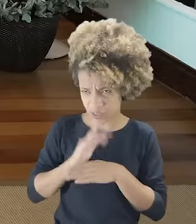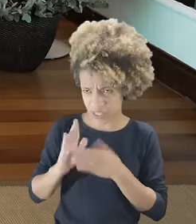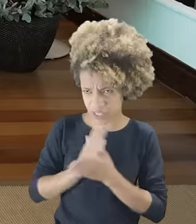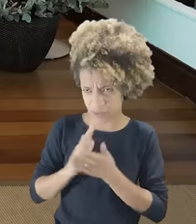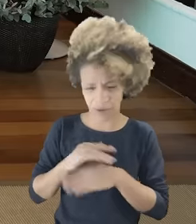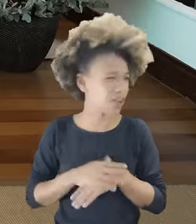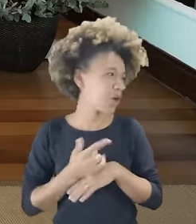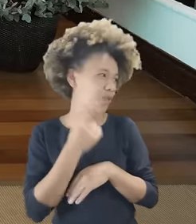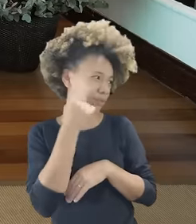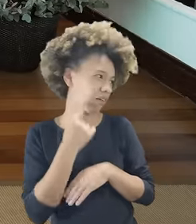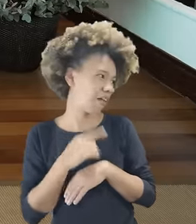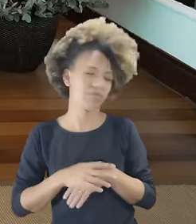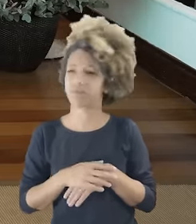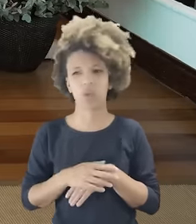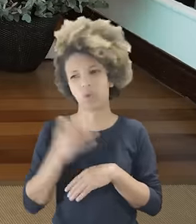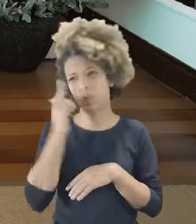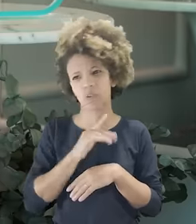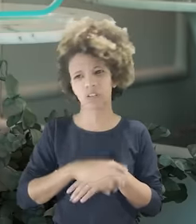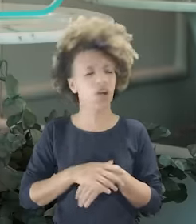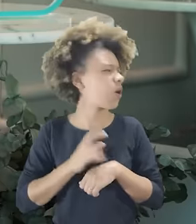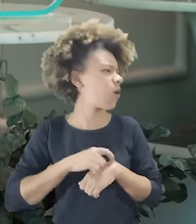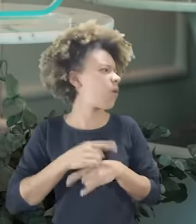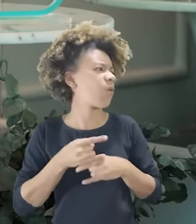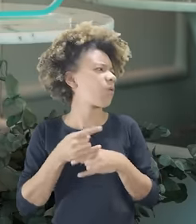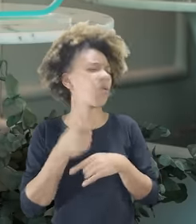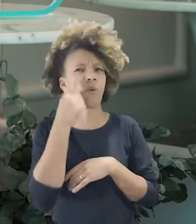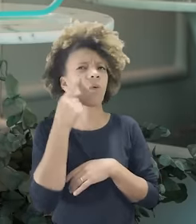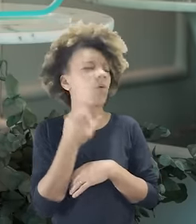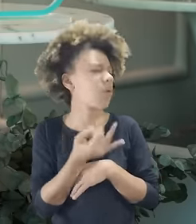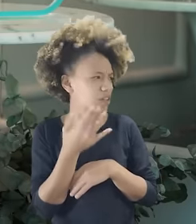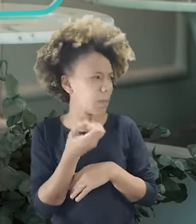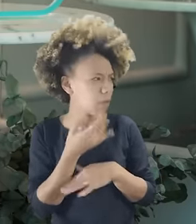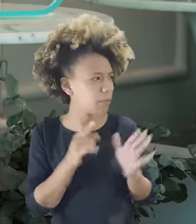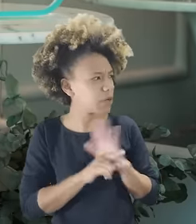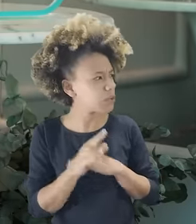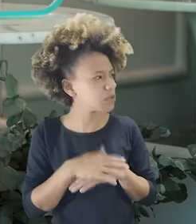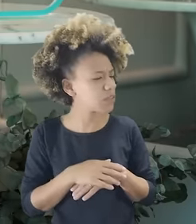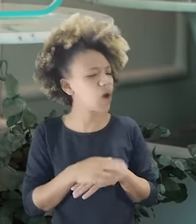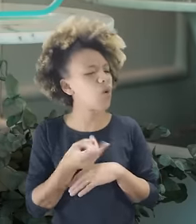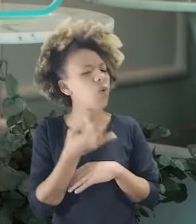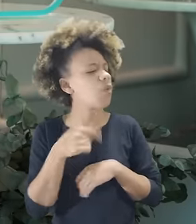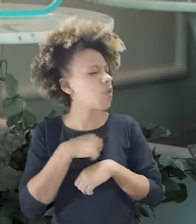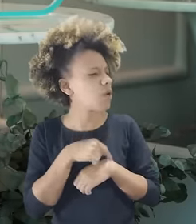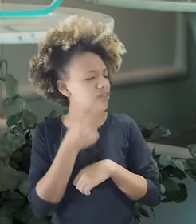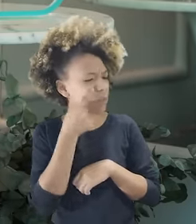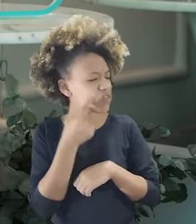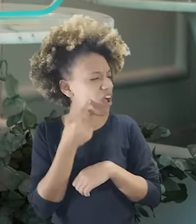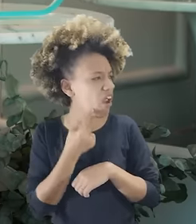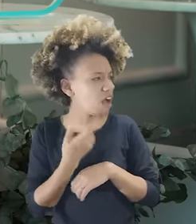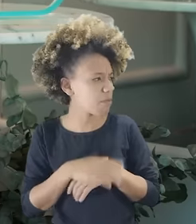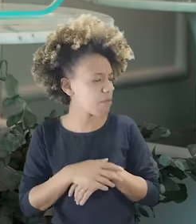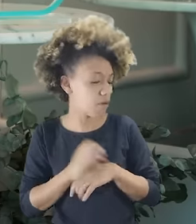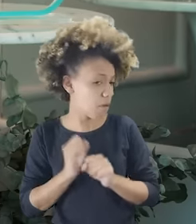duas horas para chorar eu acho que eu não tenho lágrima gente eu não consigo quanto tempo de lágrima pessoa muito boa assim que eu tô fazendo assim quanto tempo de lágrima